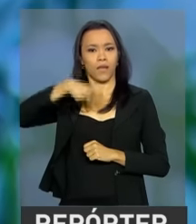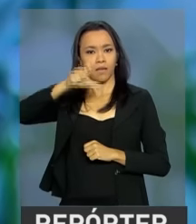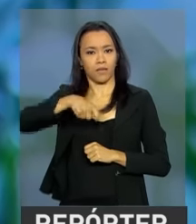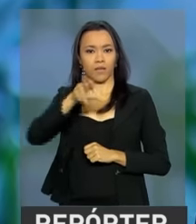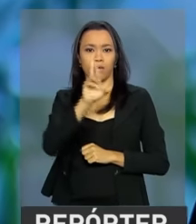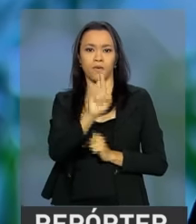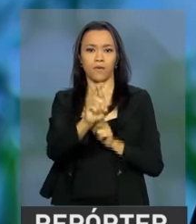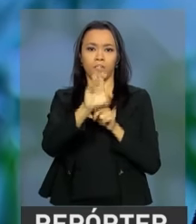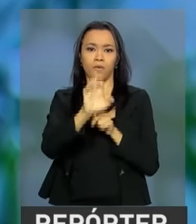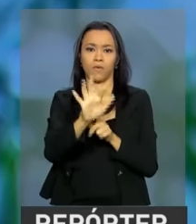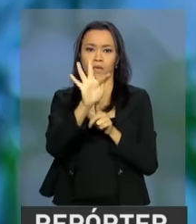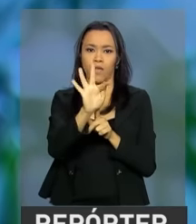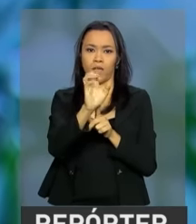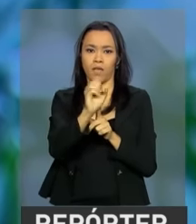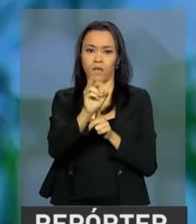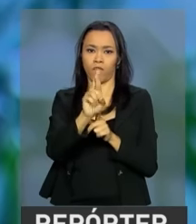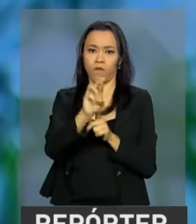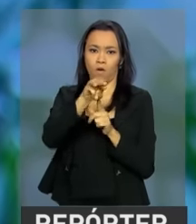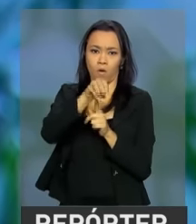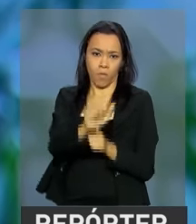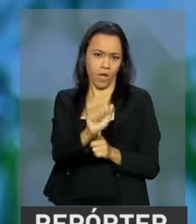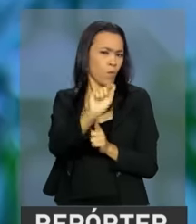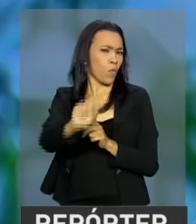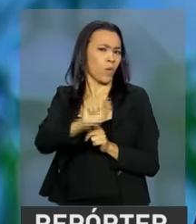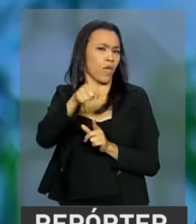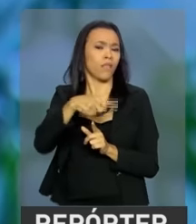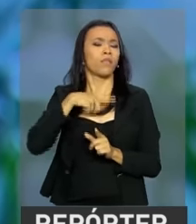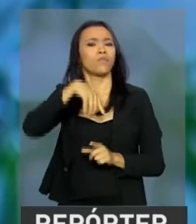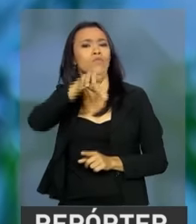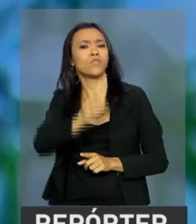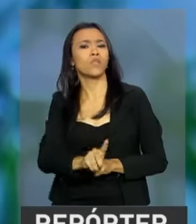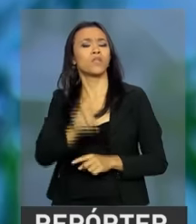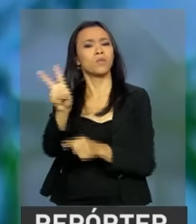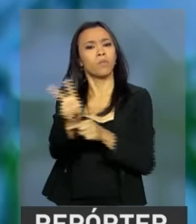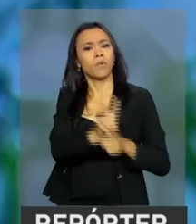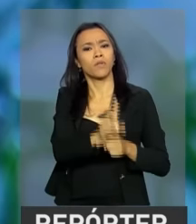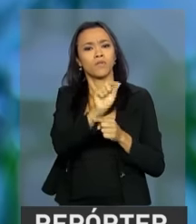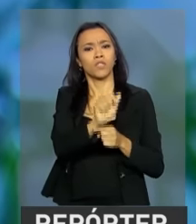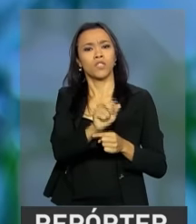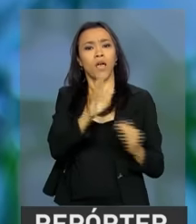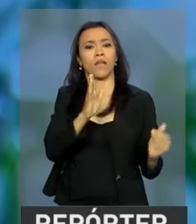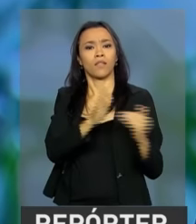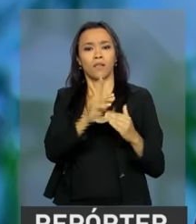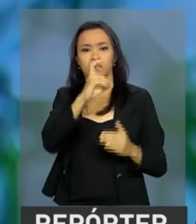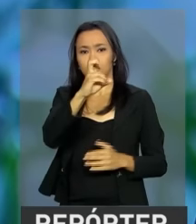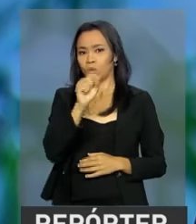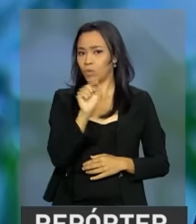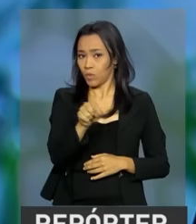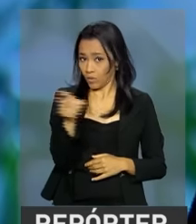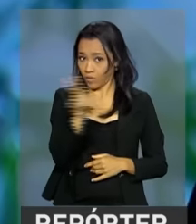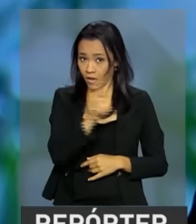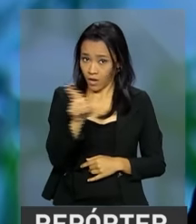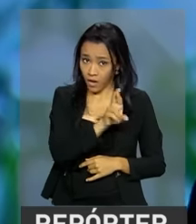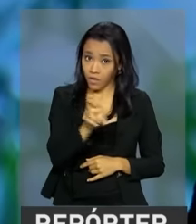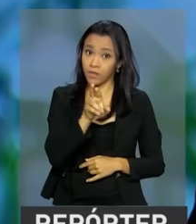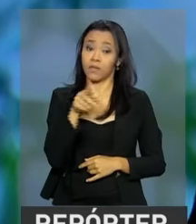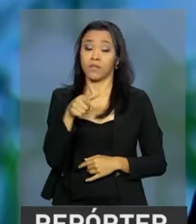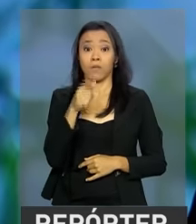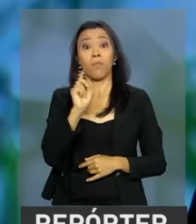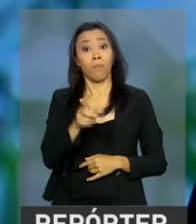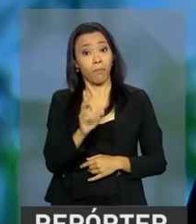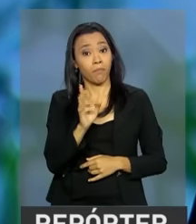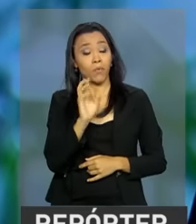reforma O que é o cartão reforma você terá direito a um crédito mais ou menos até R 5.000 eais para poder